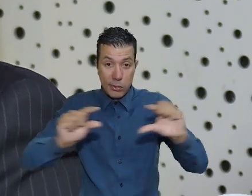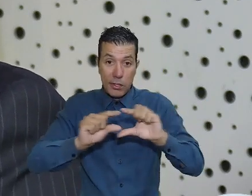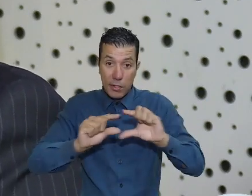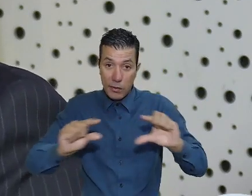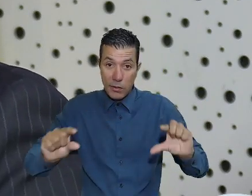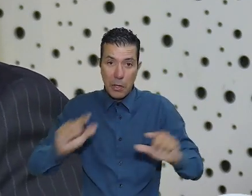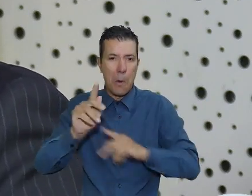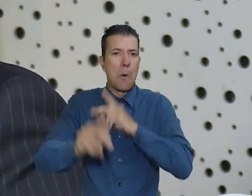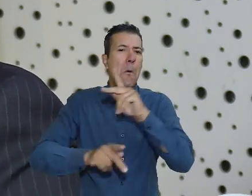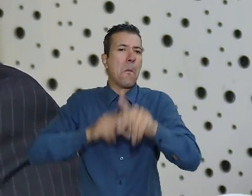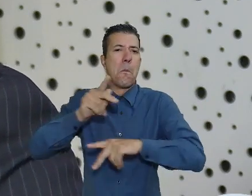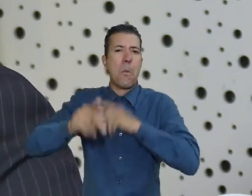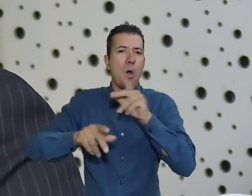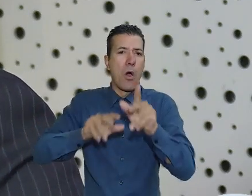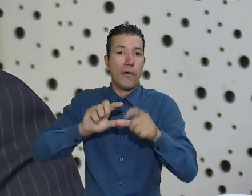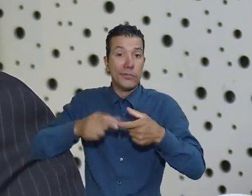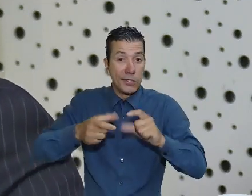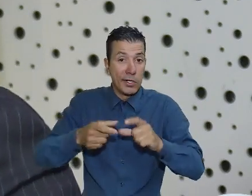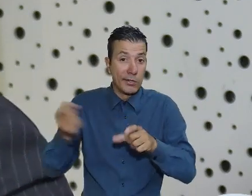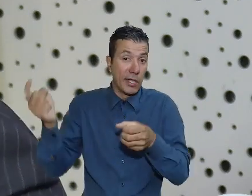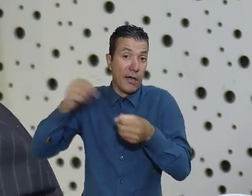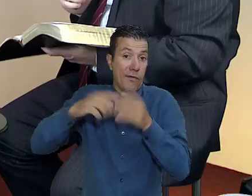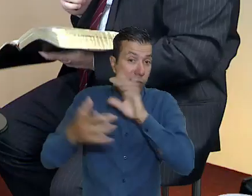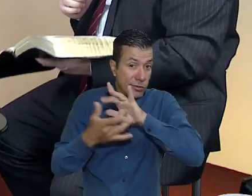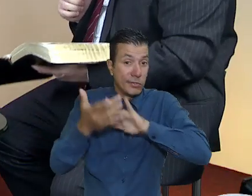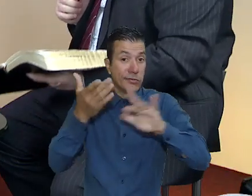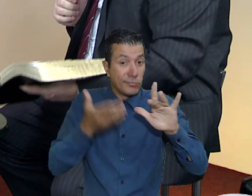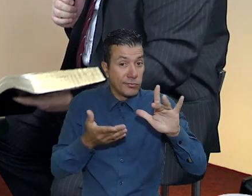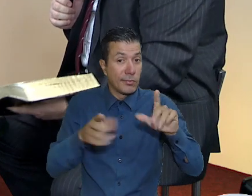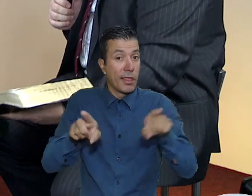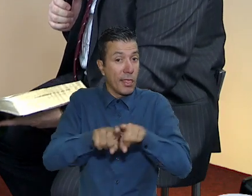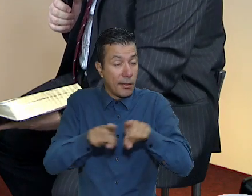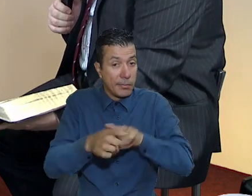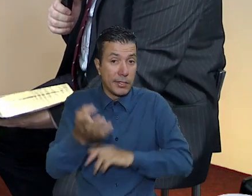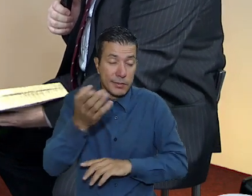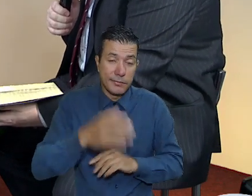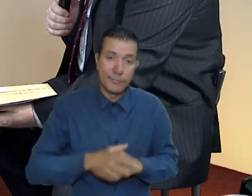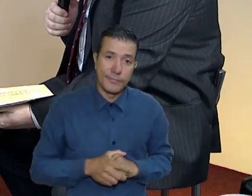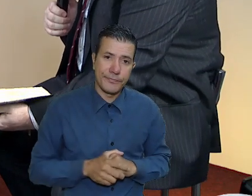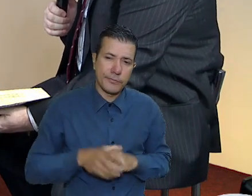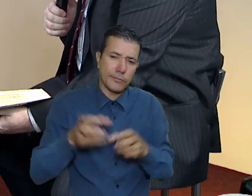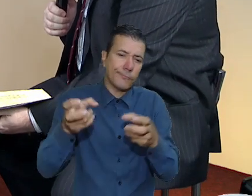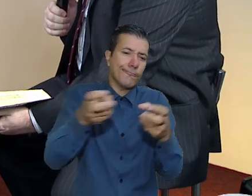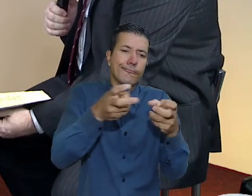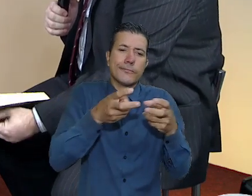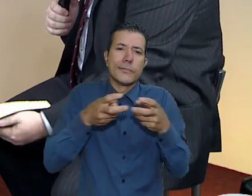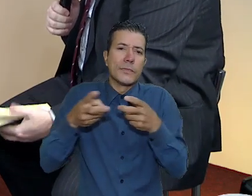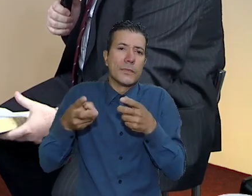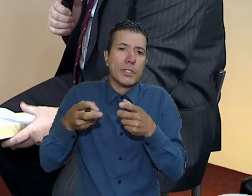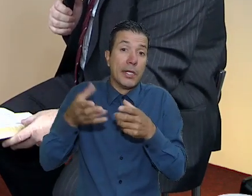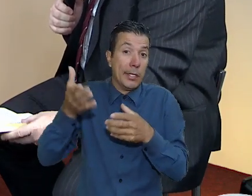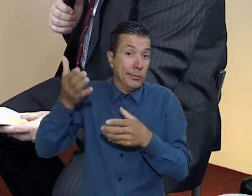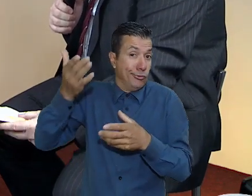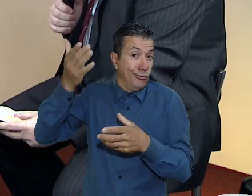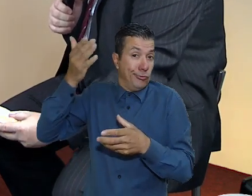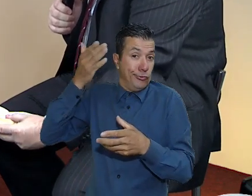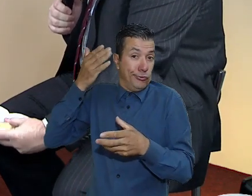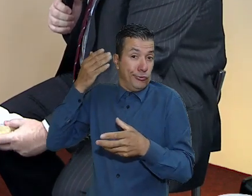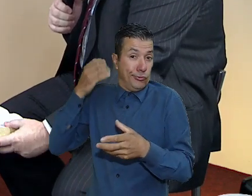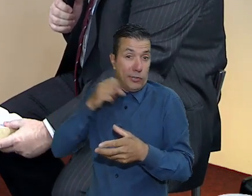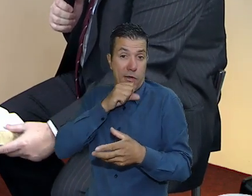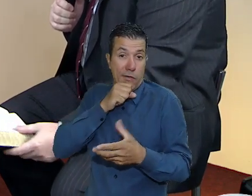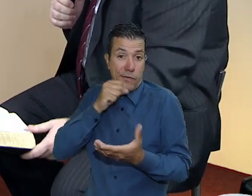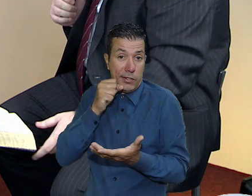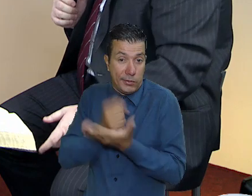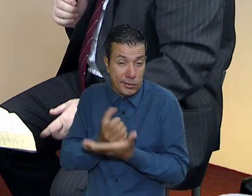respeito do povo de Israel e o momento da vinda dele. Ok. Então, nós percebemos que já no Antigo Testamento, os profetas,